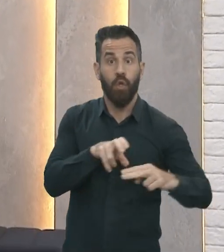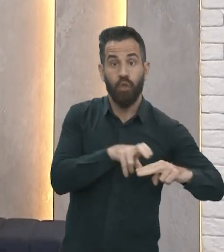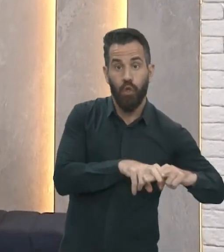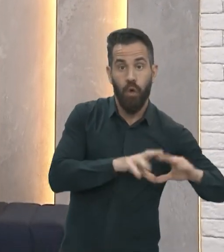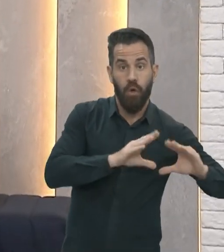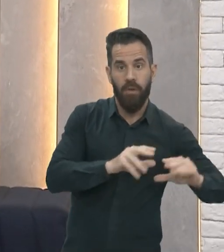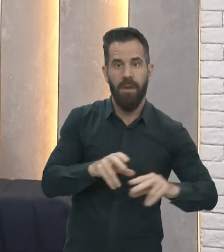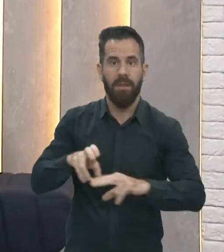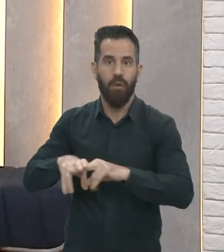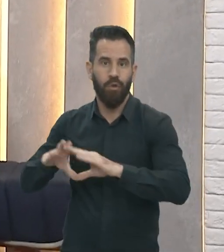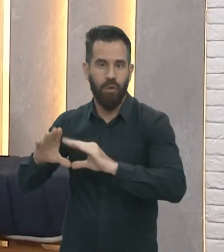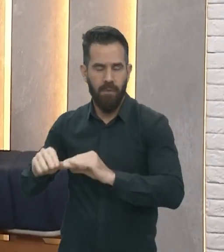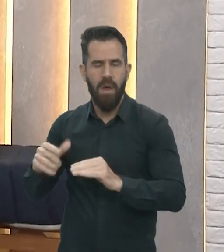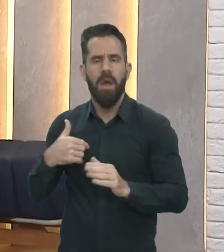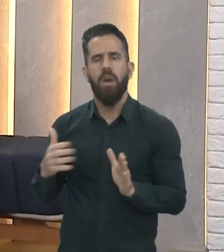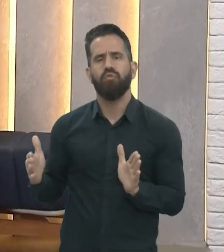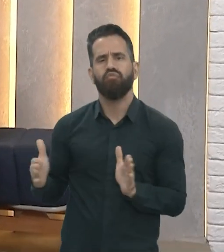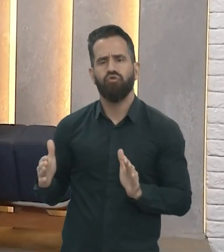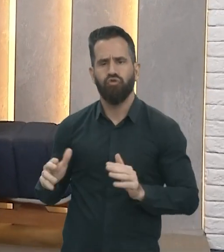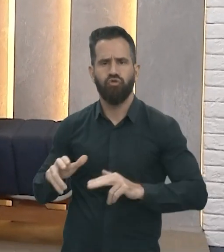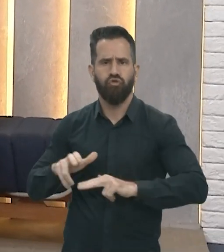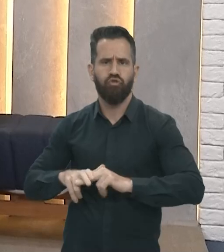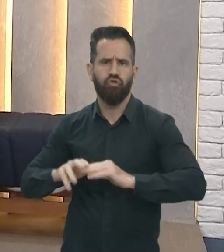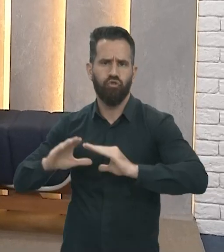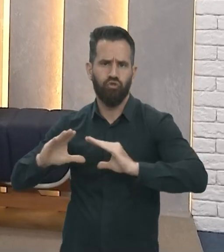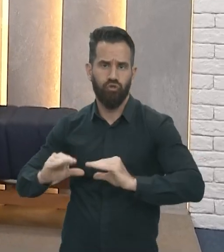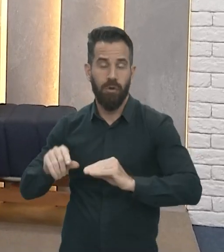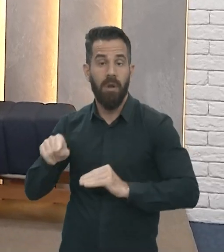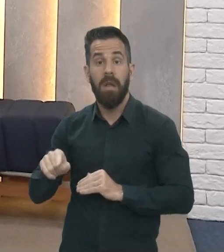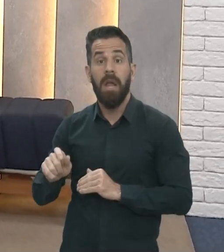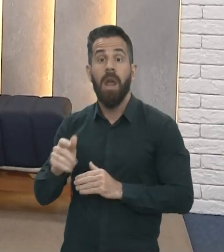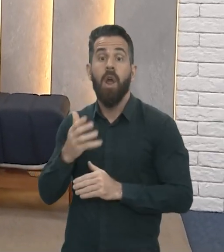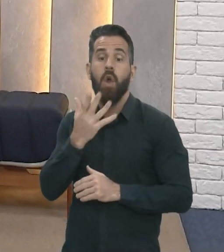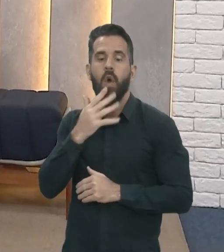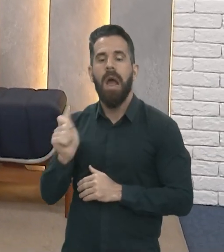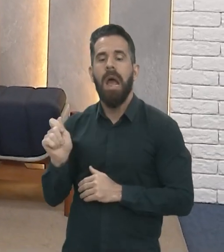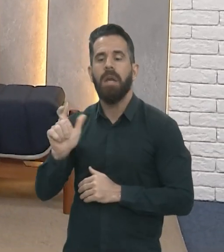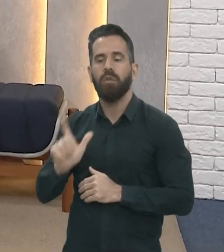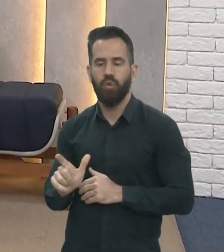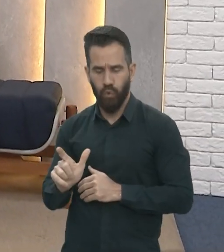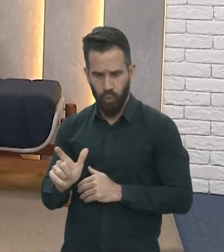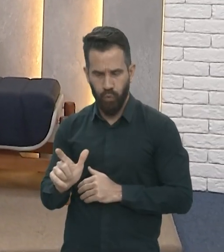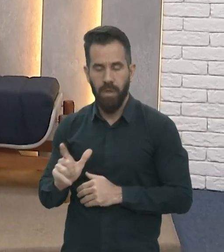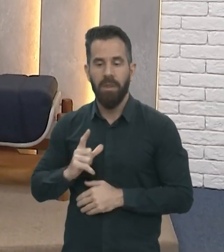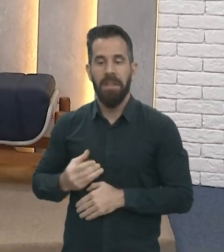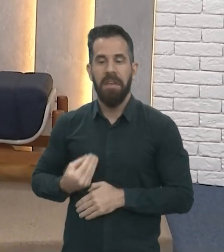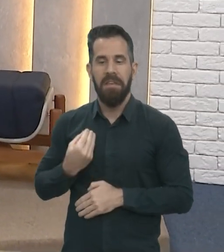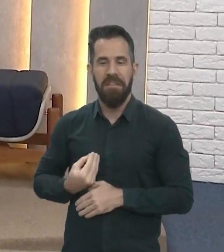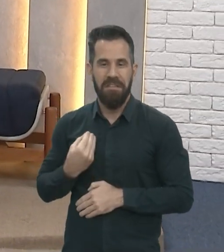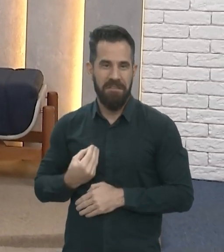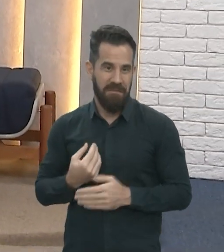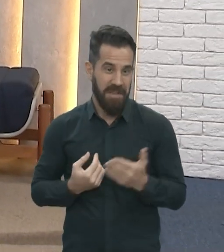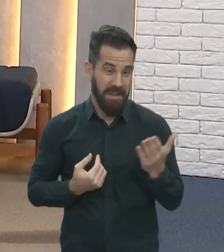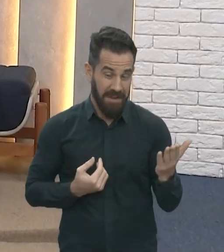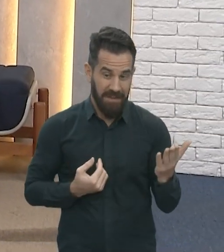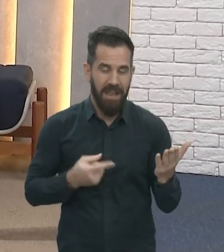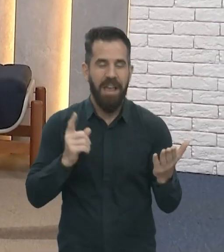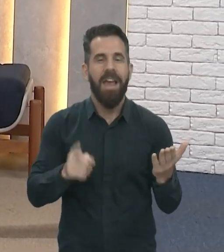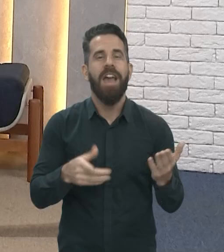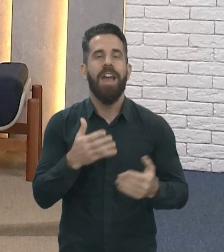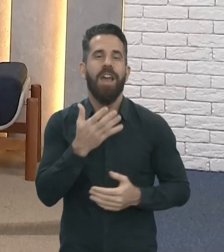sento nesse aqui, que é menor, na cor azul, e ao meu lado direito já estão os convidados em um sofá branco, que é